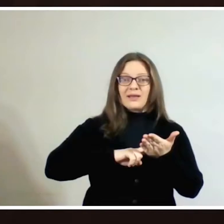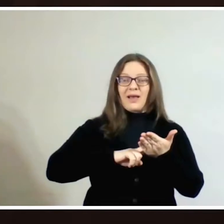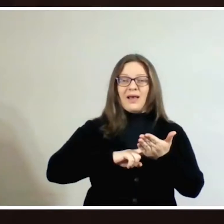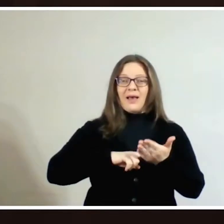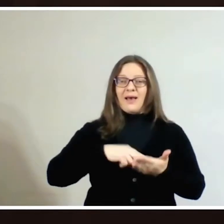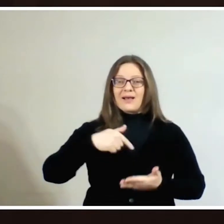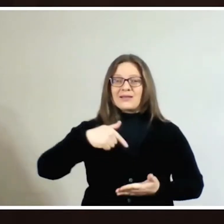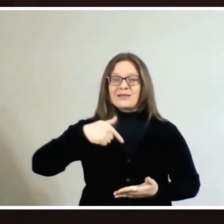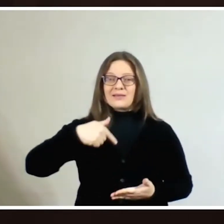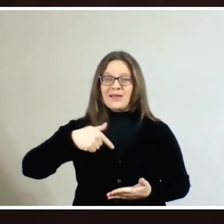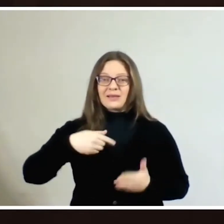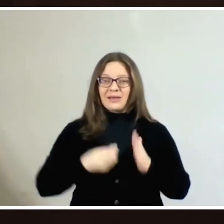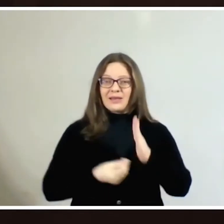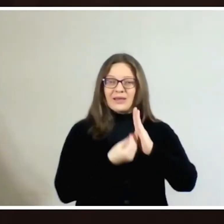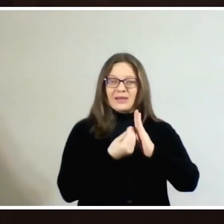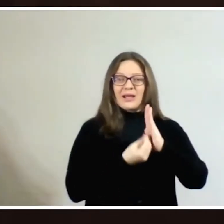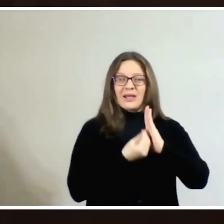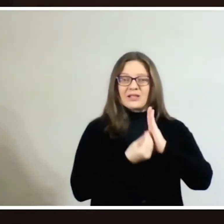Menor. E